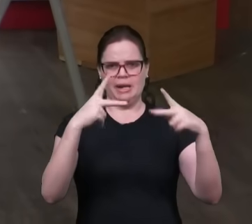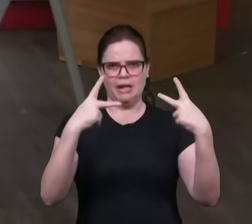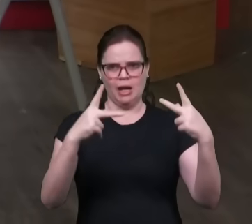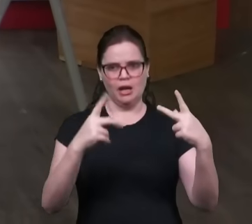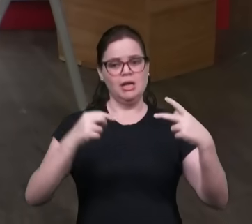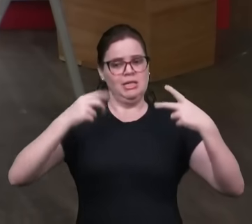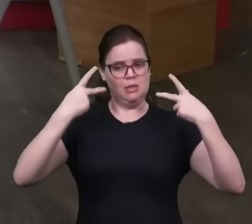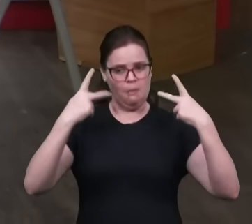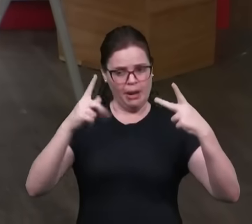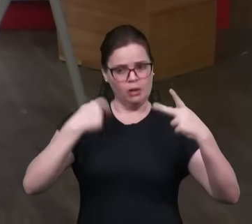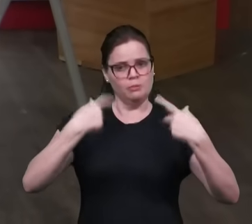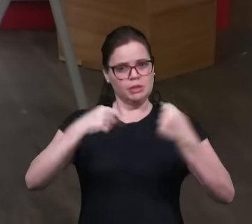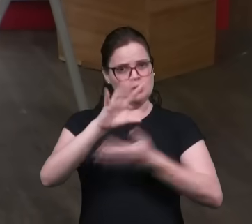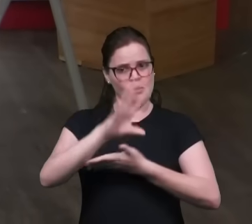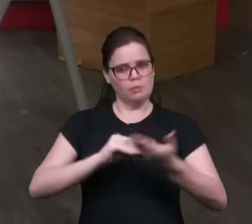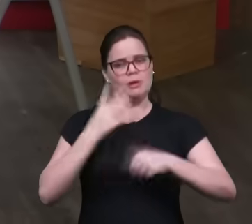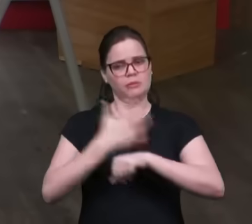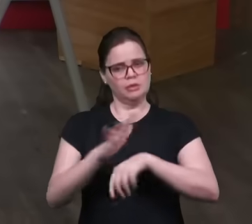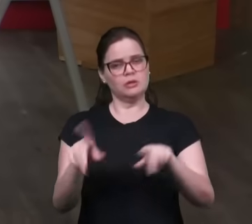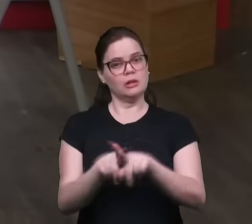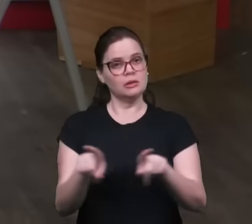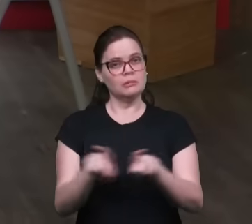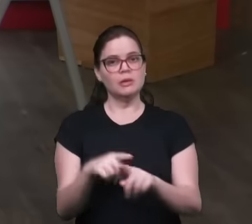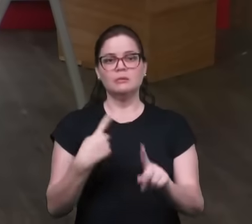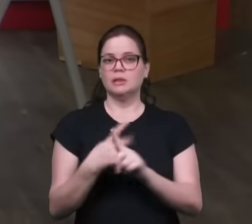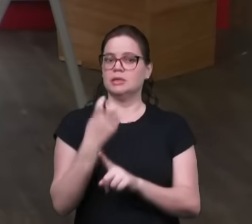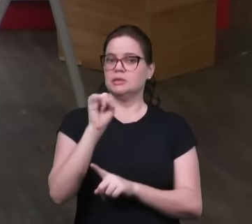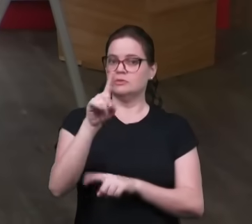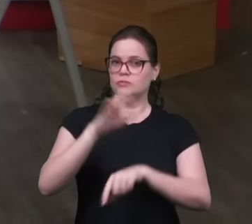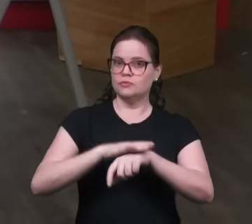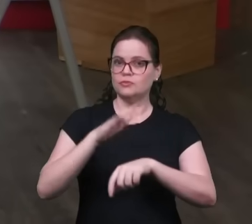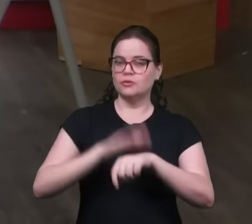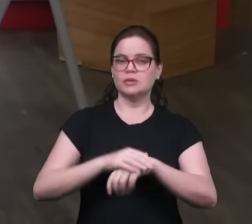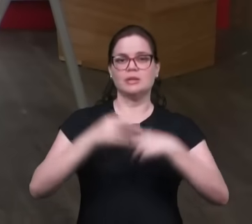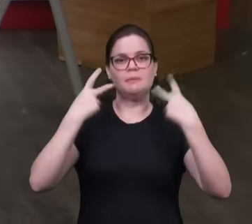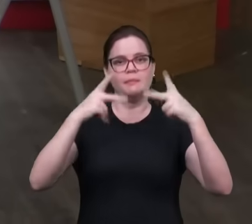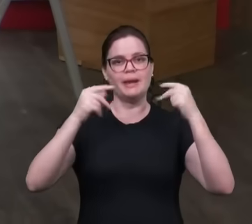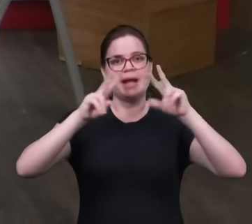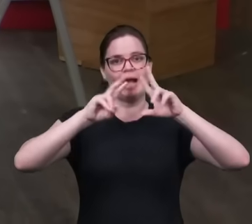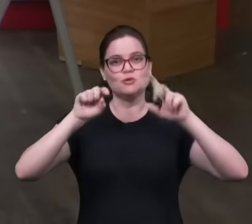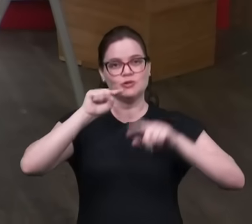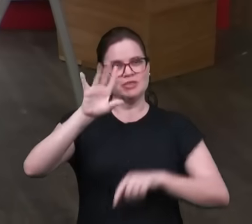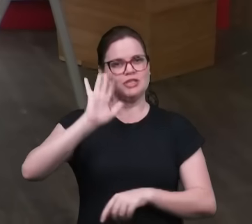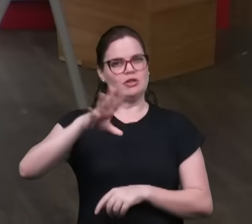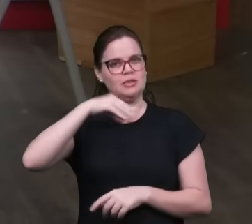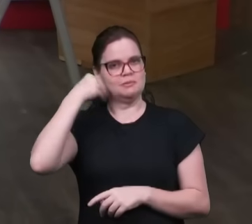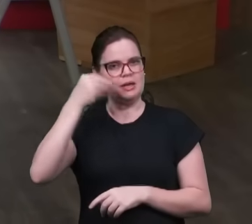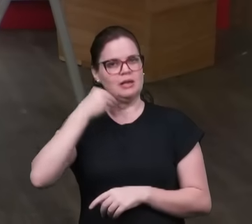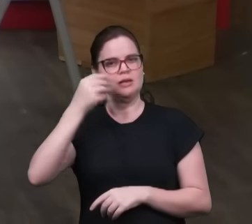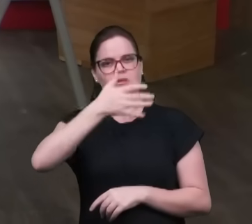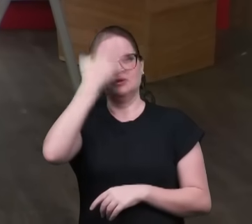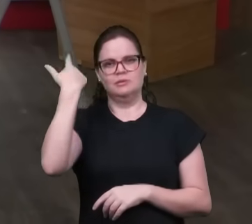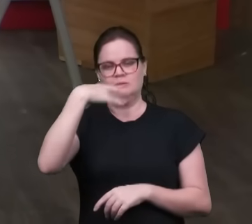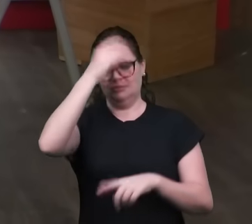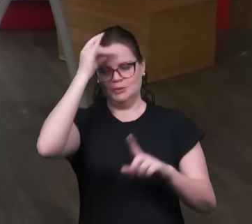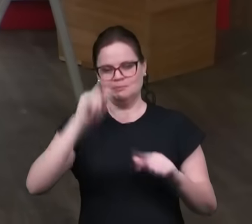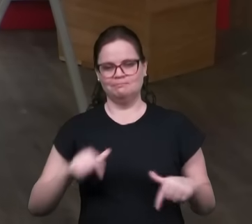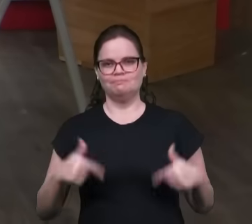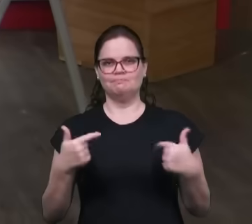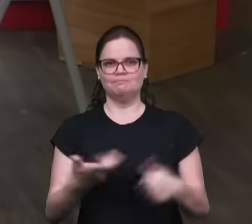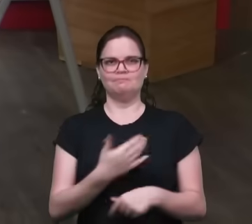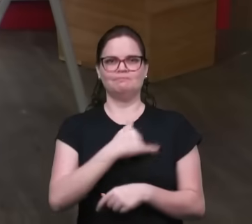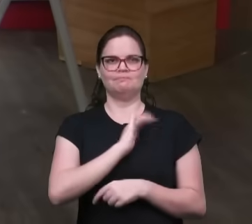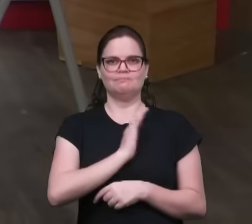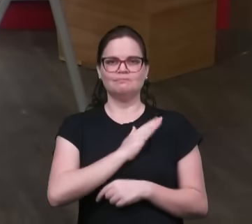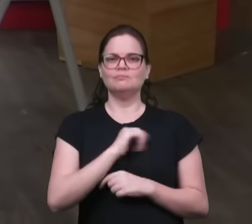o que pregamos. Porque quando você está falando daquilo que você vive, o Espírito Santo testifica. É verdade. Né, vai lá no coração do